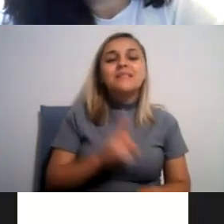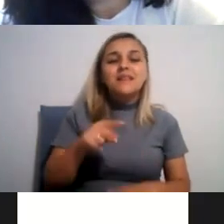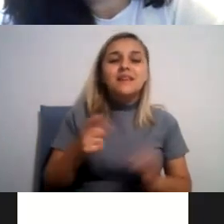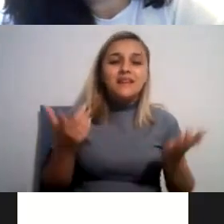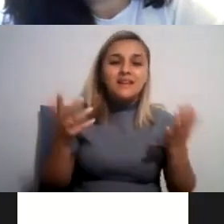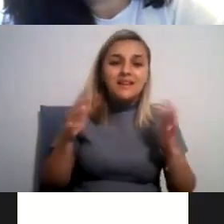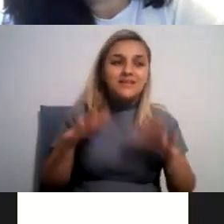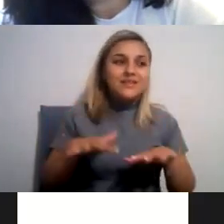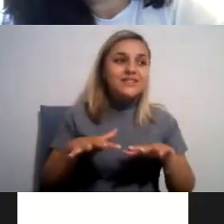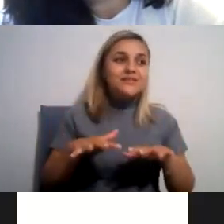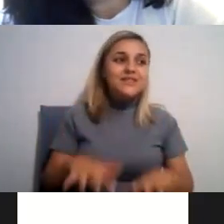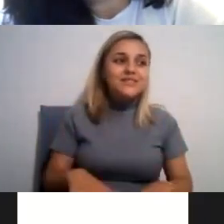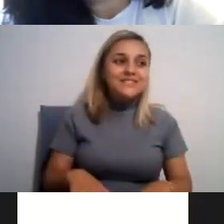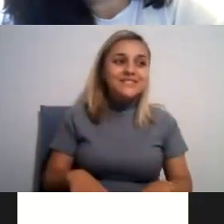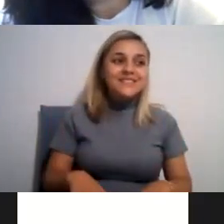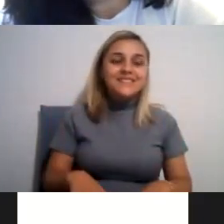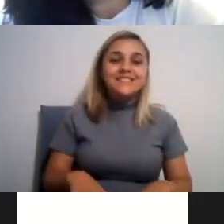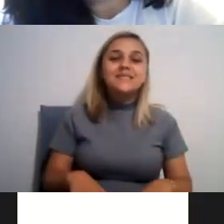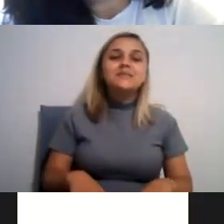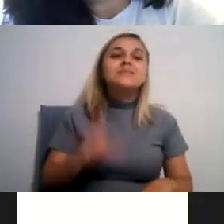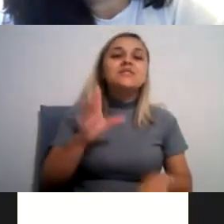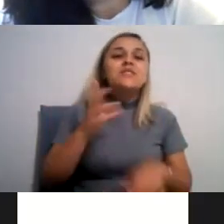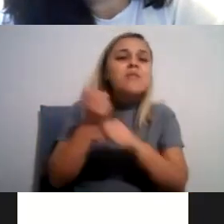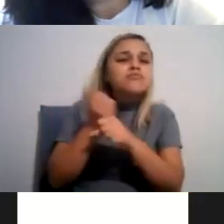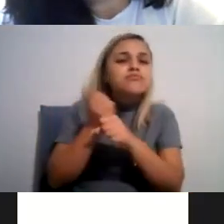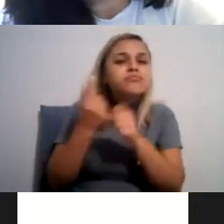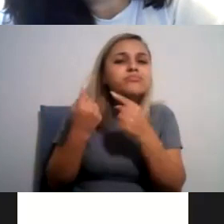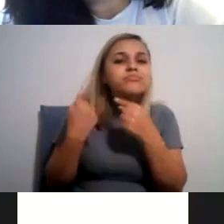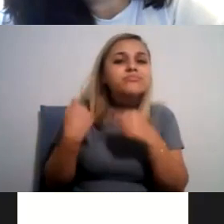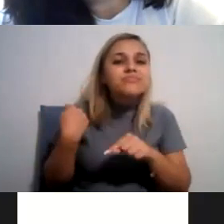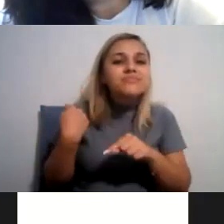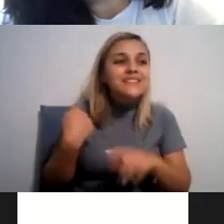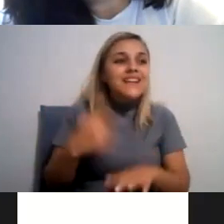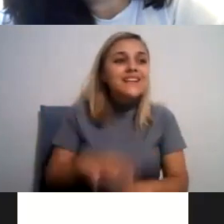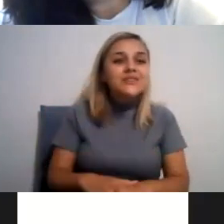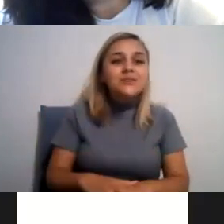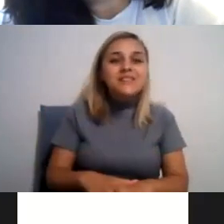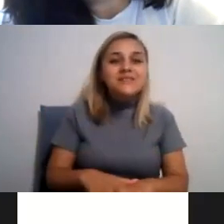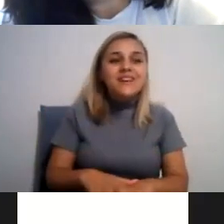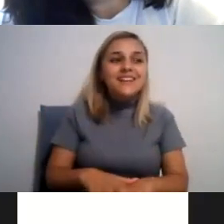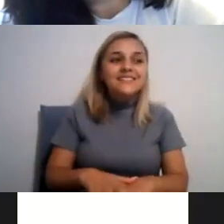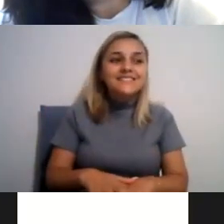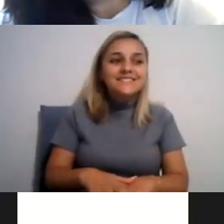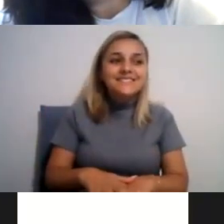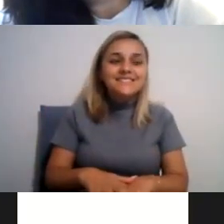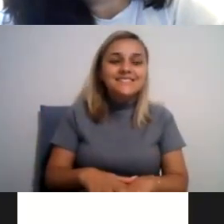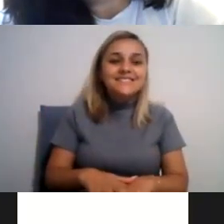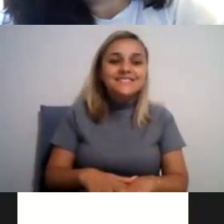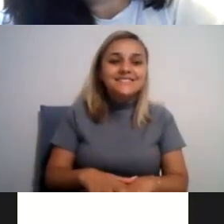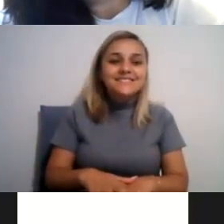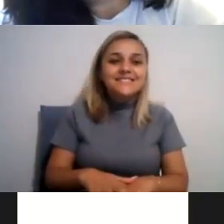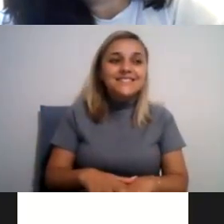dele, há 20, 30 anos atrás. Né? E depois, além disso, só mais um pouquinho. Mas um pouquinho nada, já